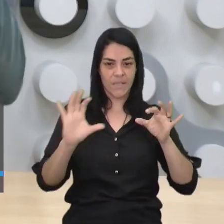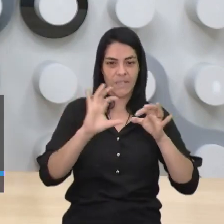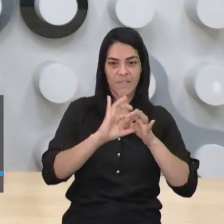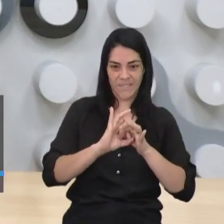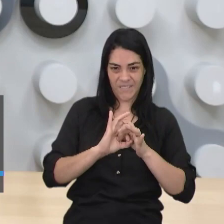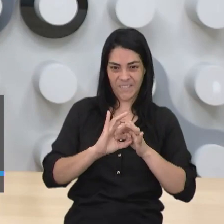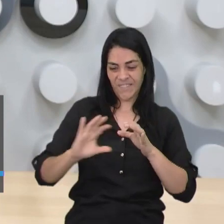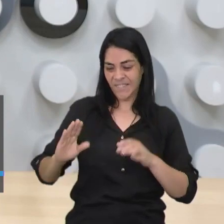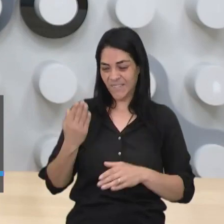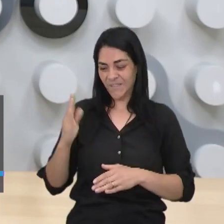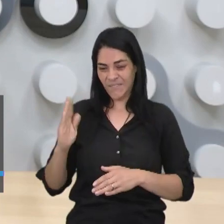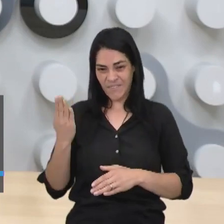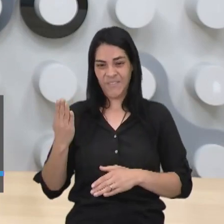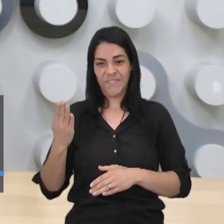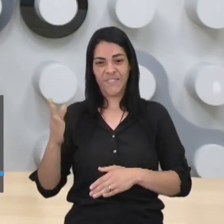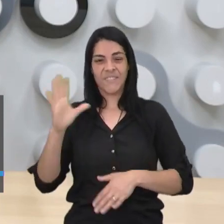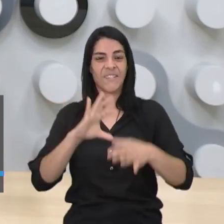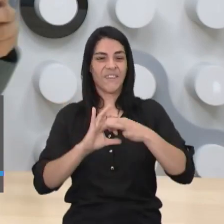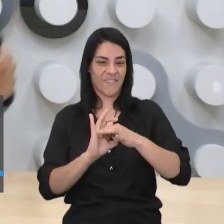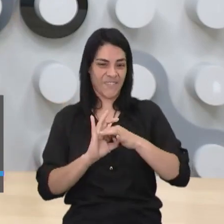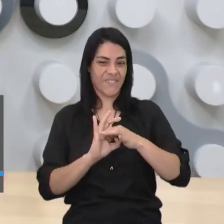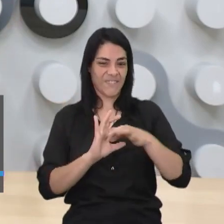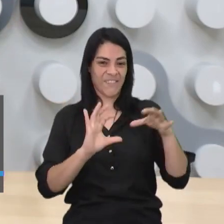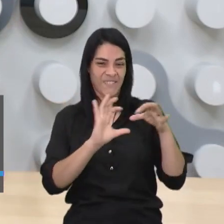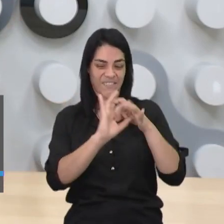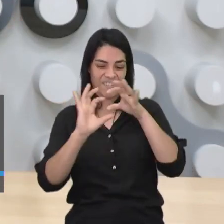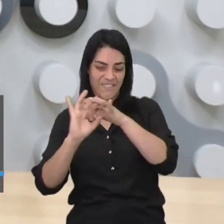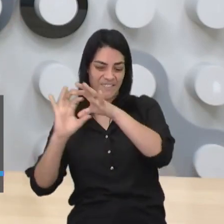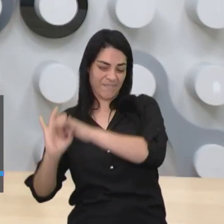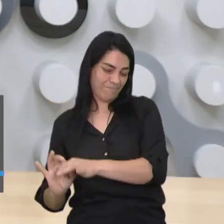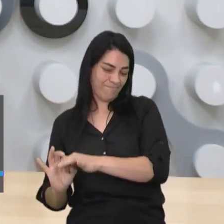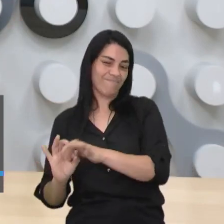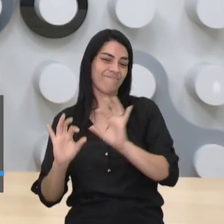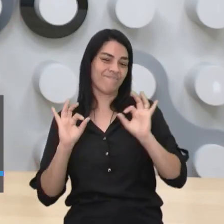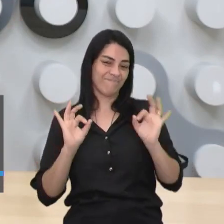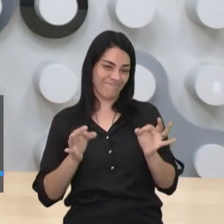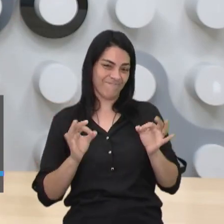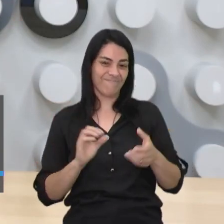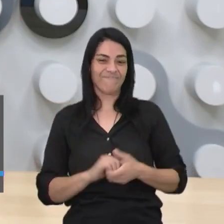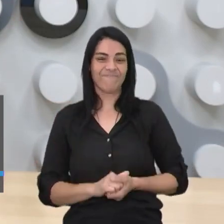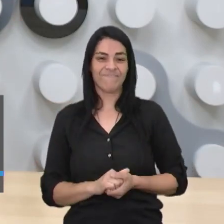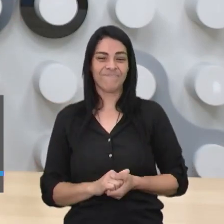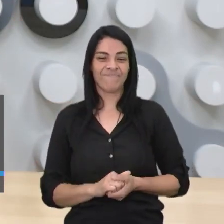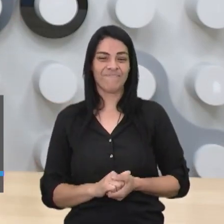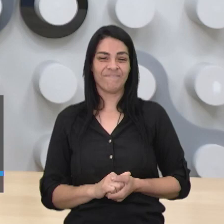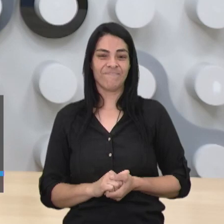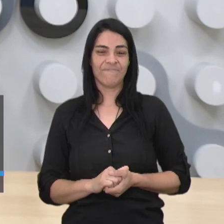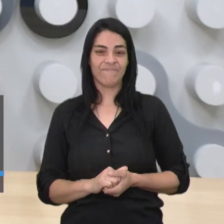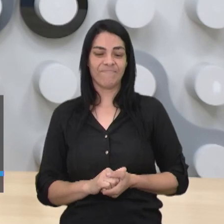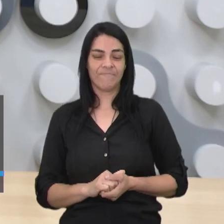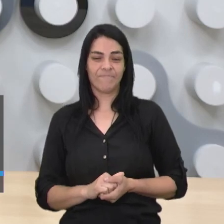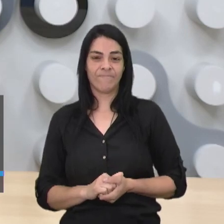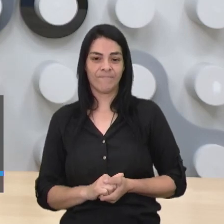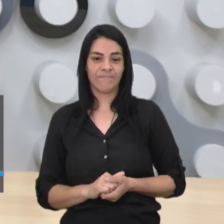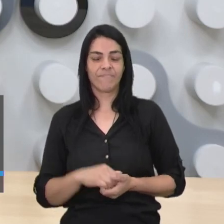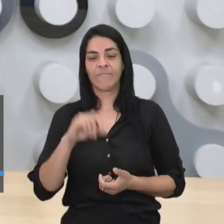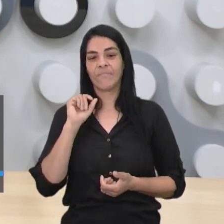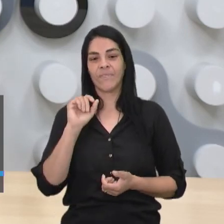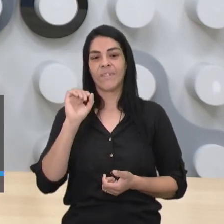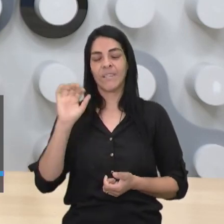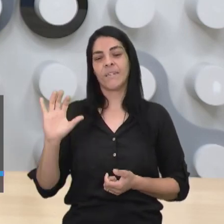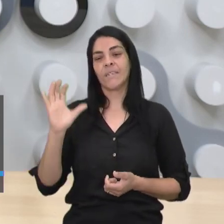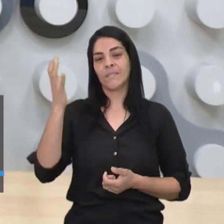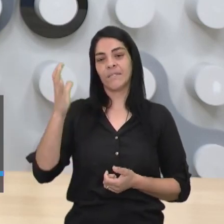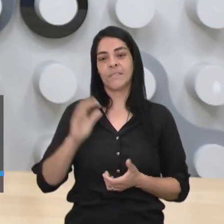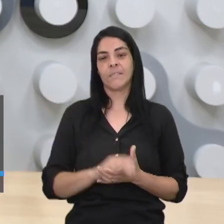na biologia do nosso corpo. É um jogando a batata quente pro outro, né? Já percebeu? Bom, e aí o que acontece também é